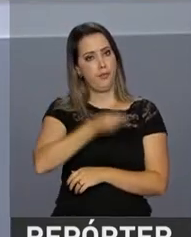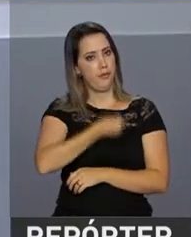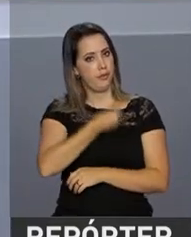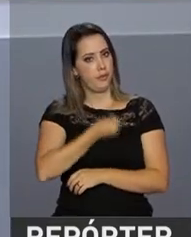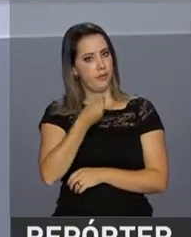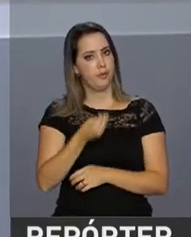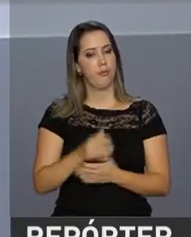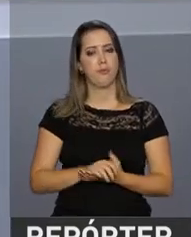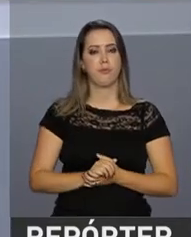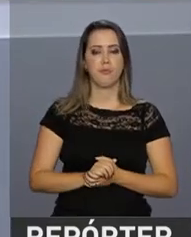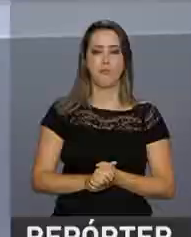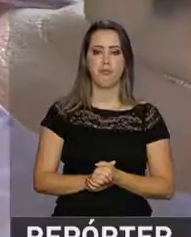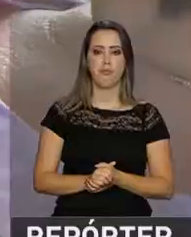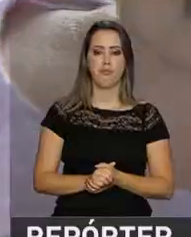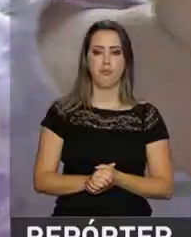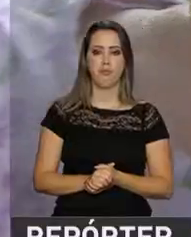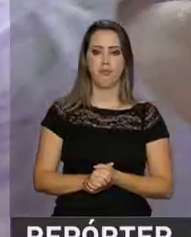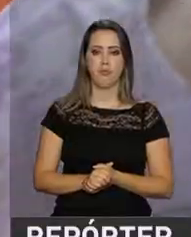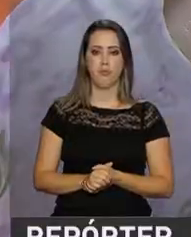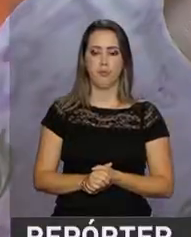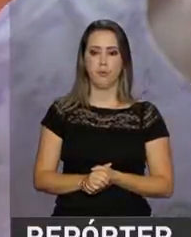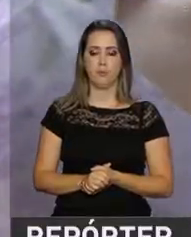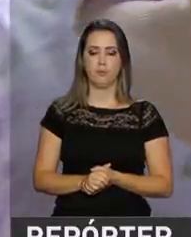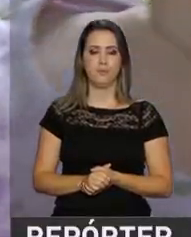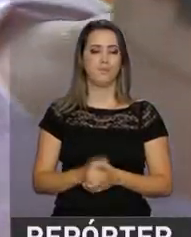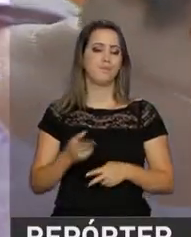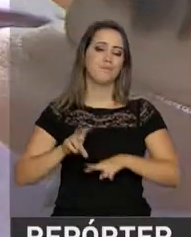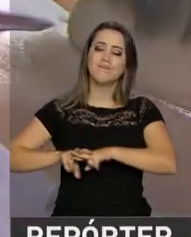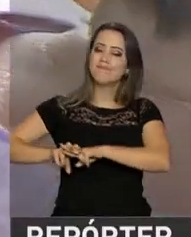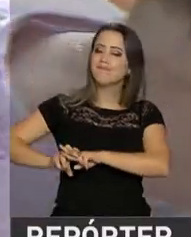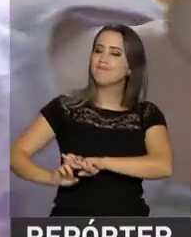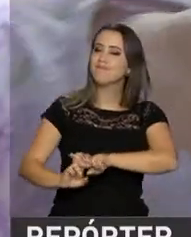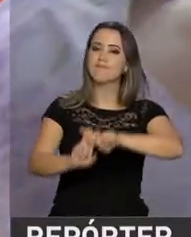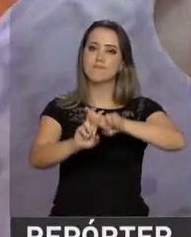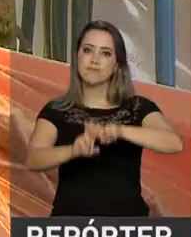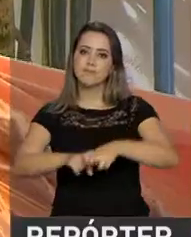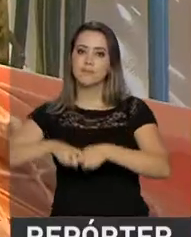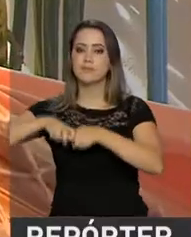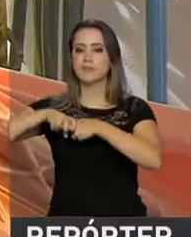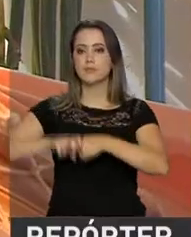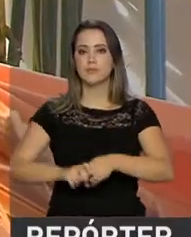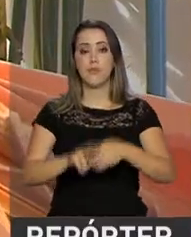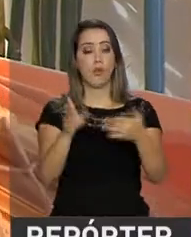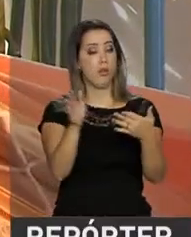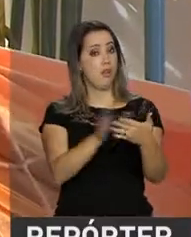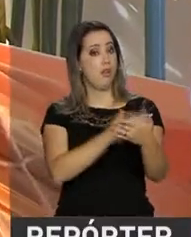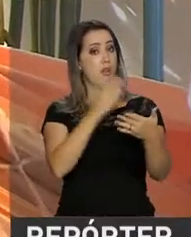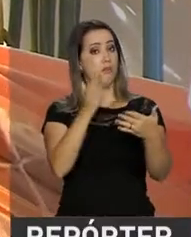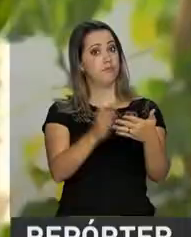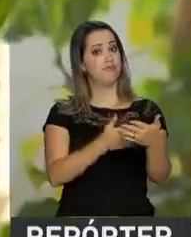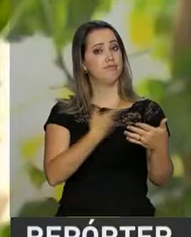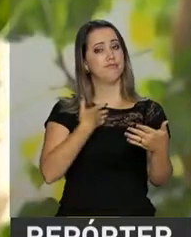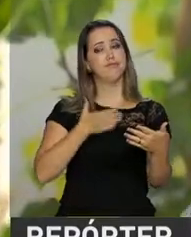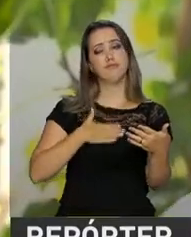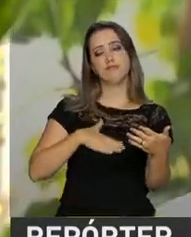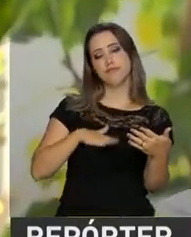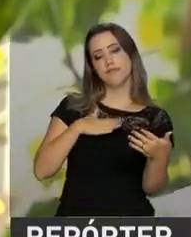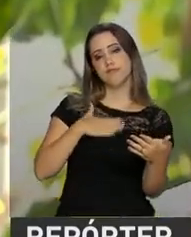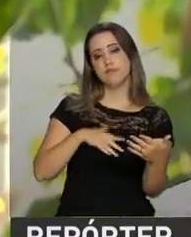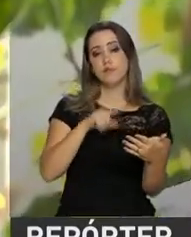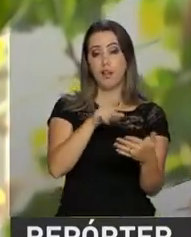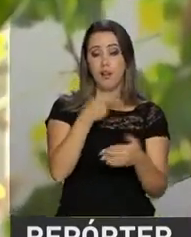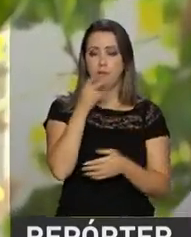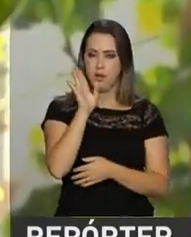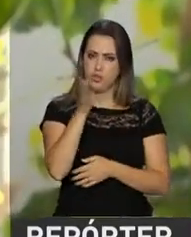interrompido na rede lendo um livro e bem descansada dona marieta